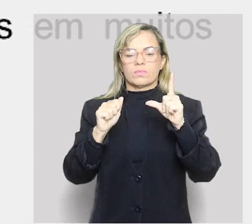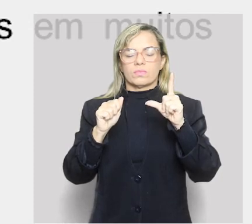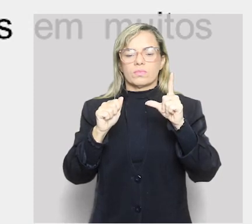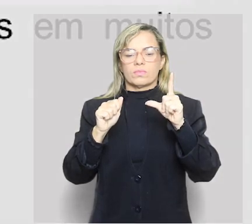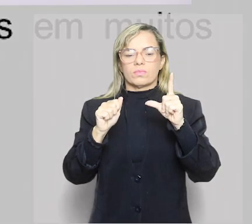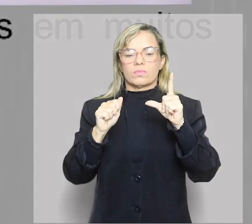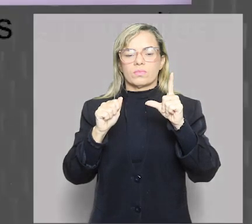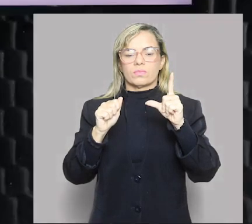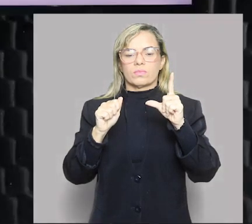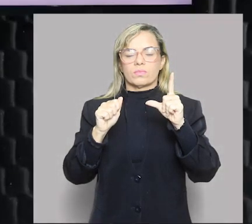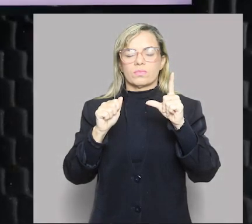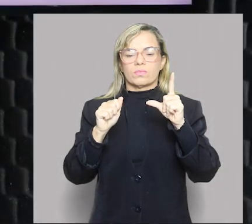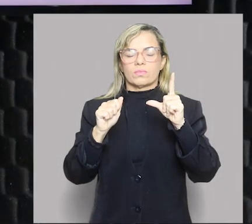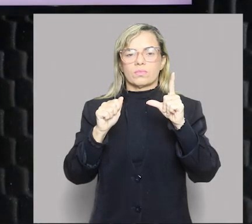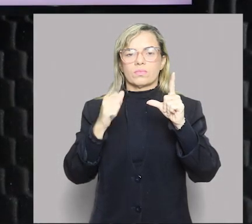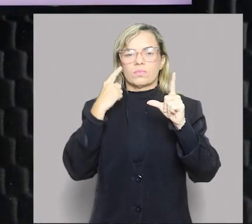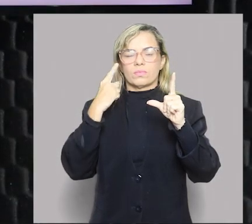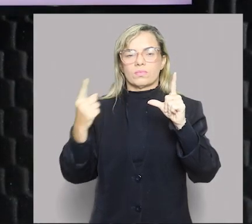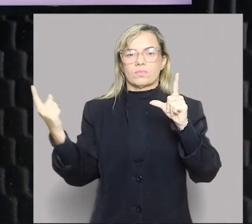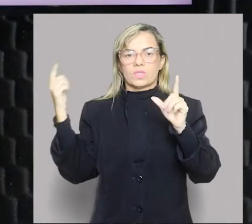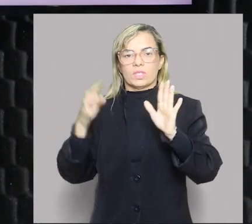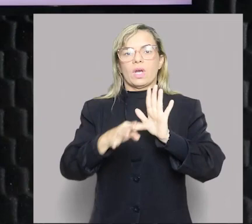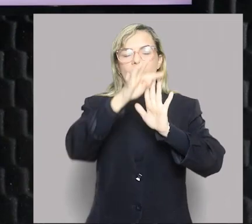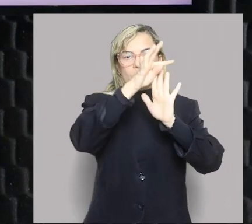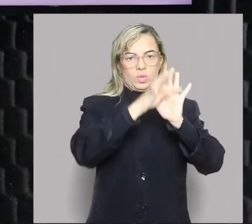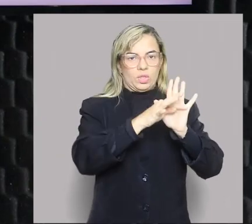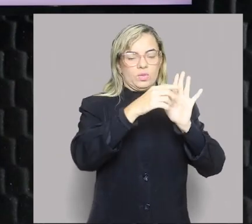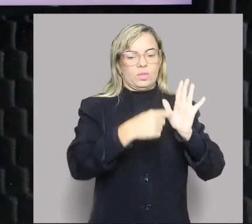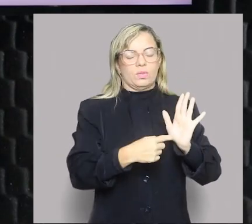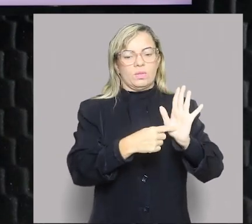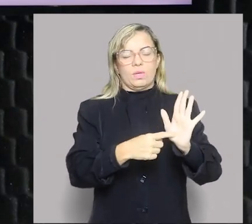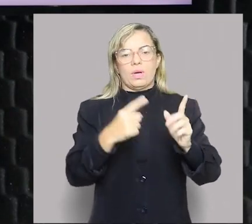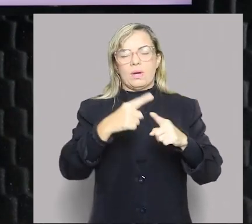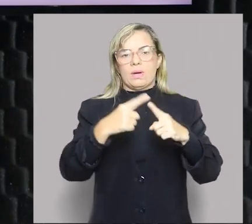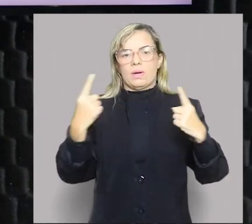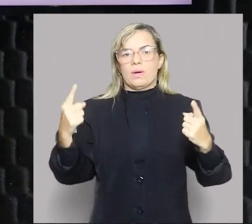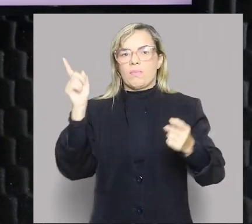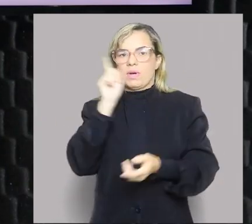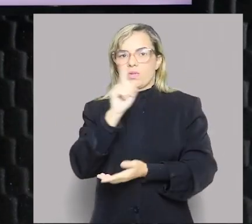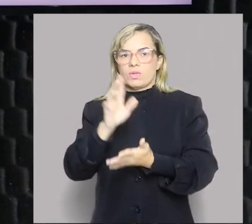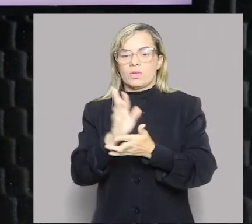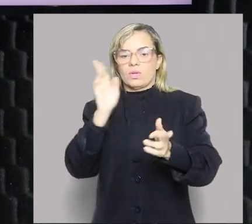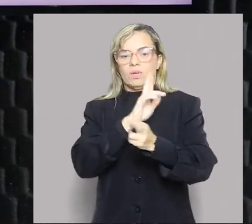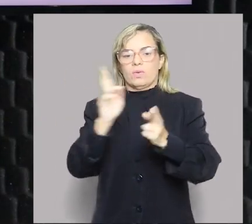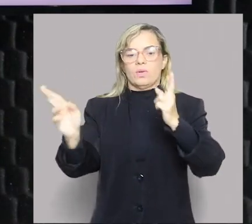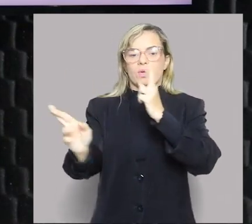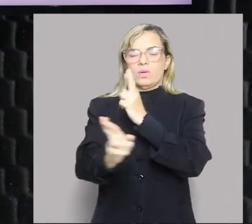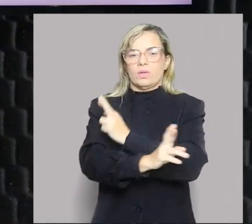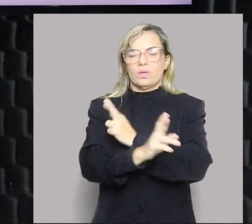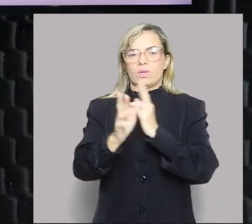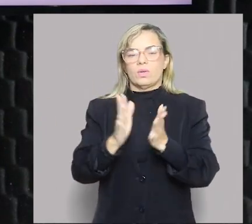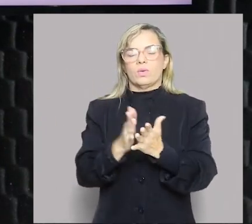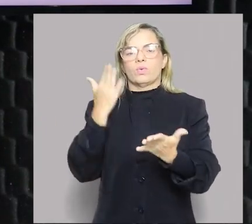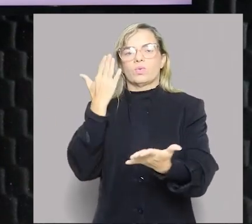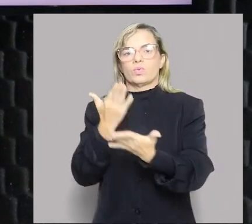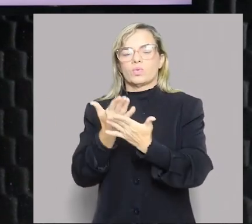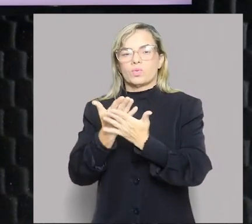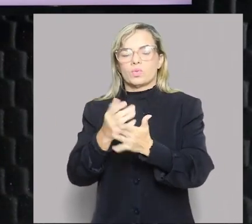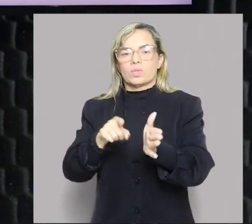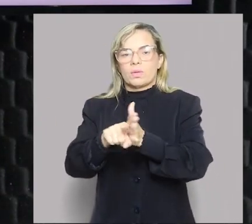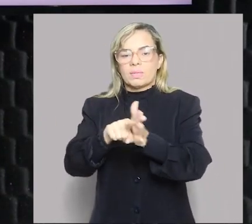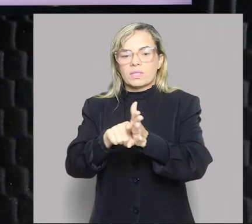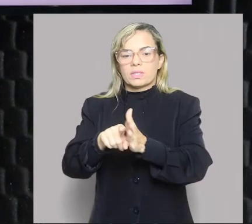nova geração. Isso aqui está no texto, mas não é o que está relacionado com a referência da